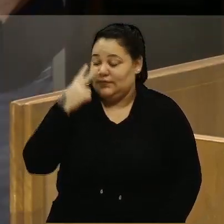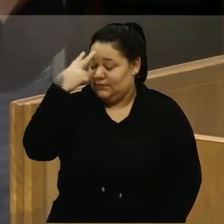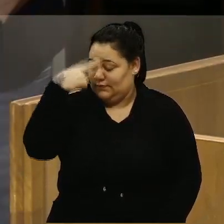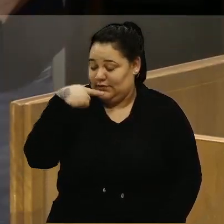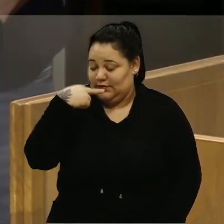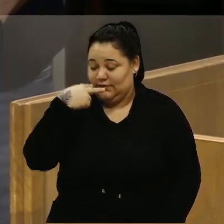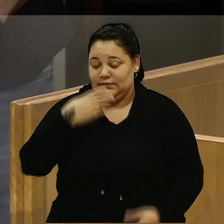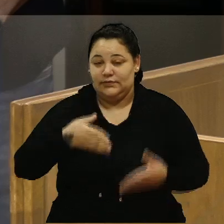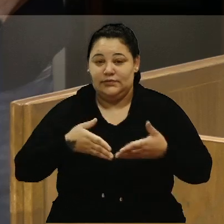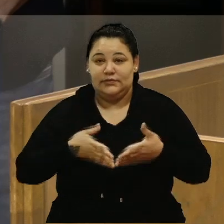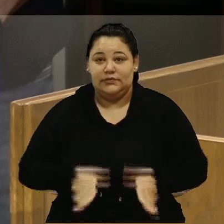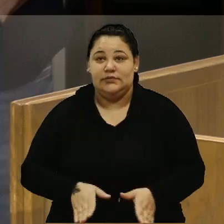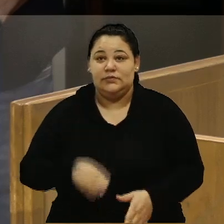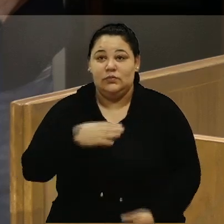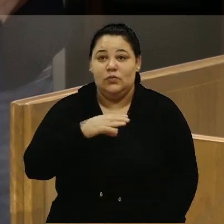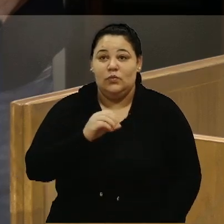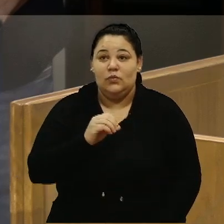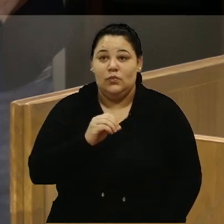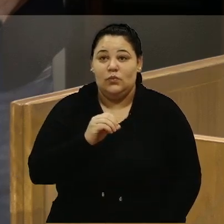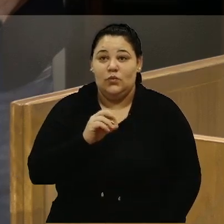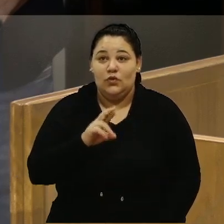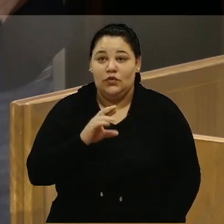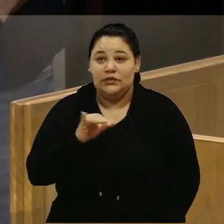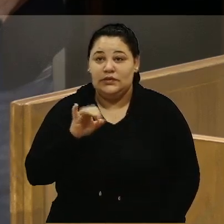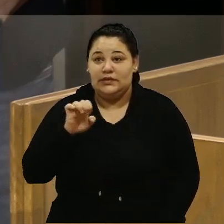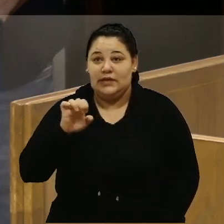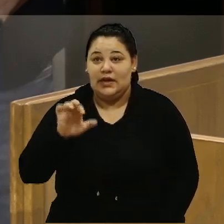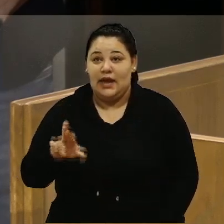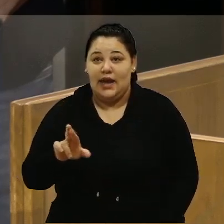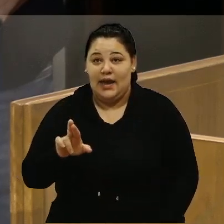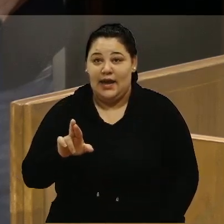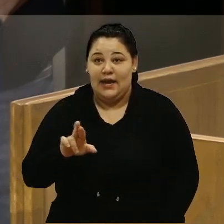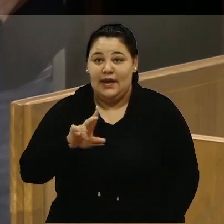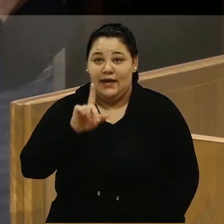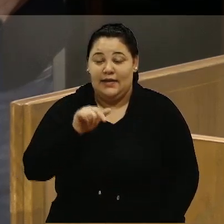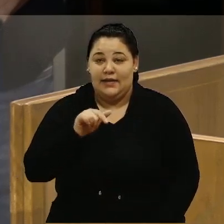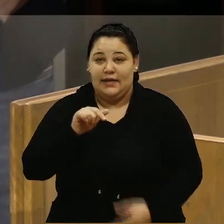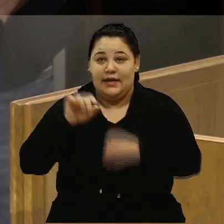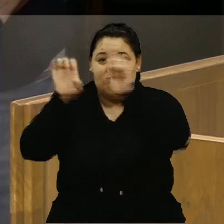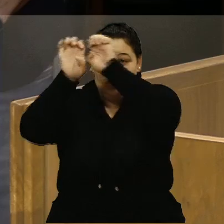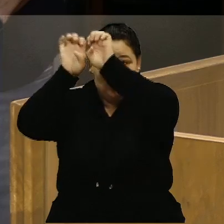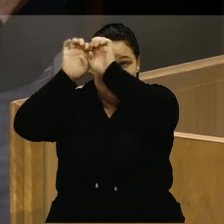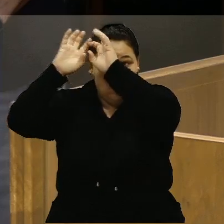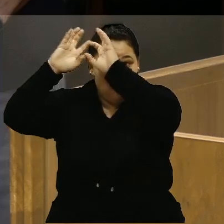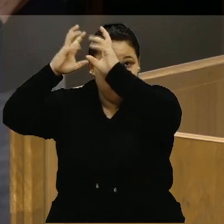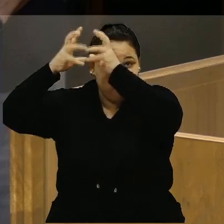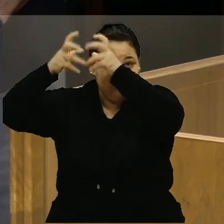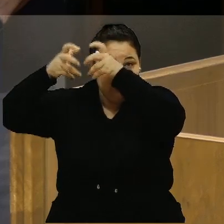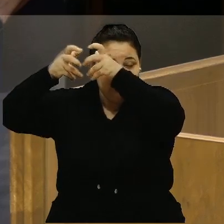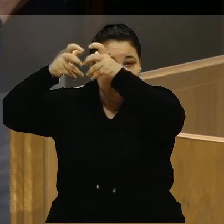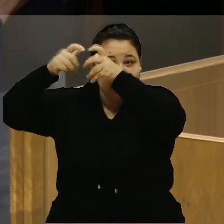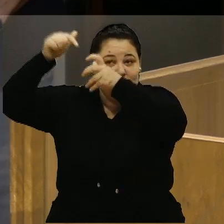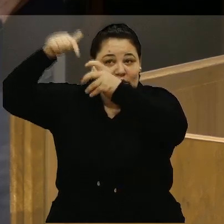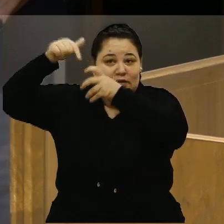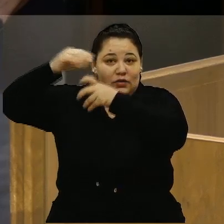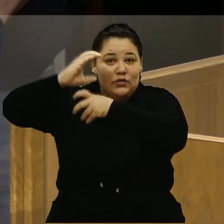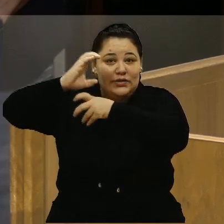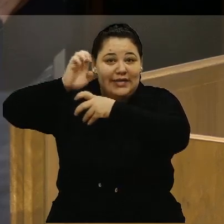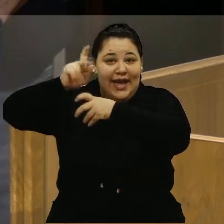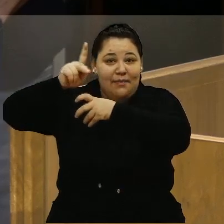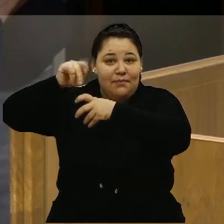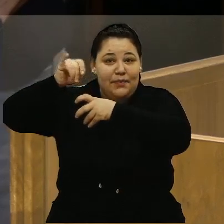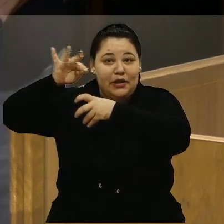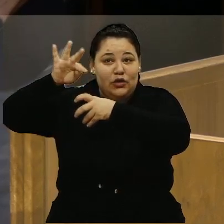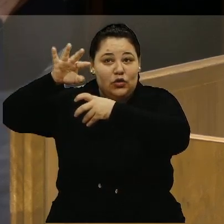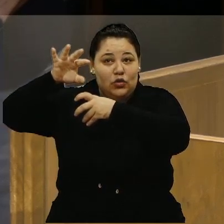com a síndrome de Morsier, que é uma síndrome que afeta a estrutura cerebral. No caso dele, ele nasceu com o septo pelúcido afilado e a